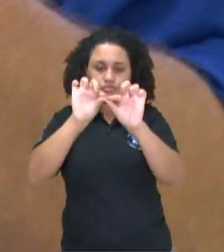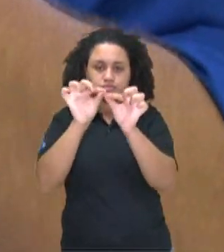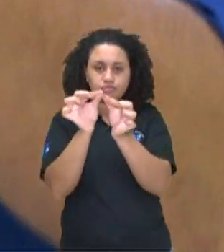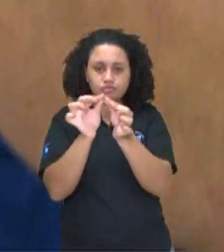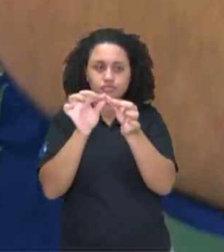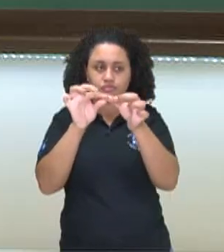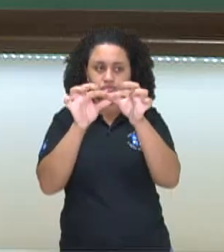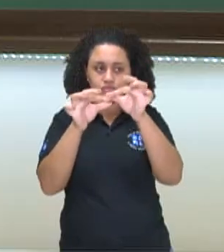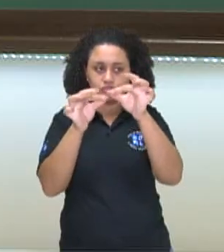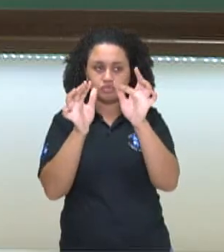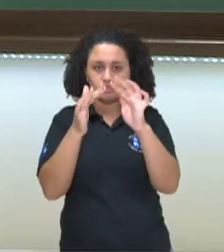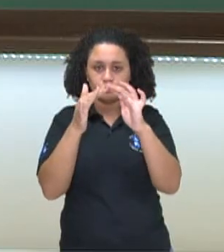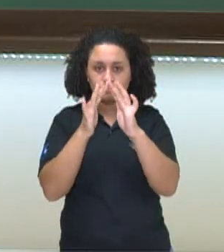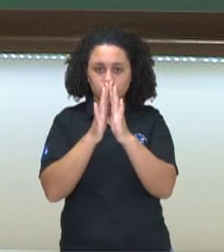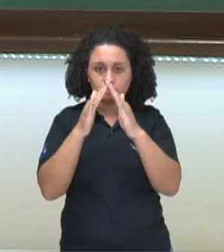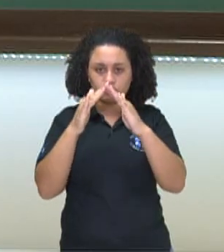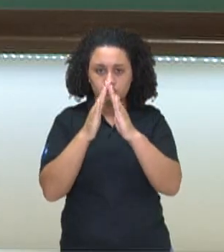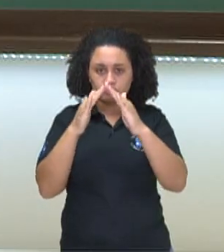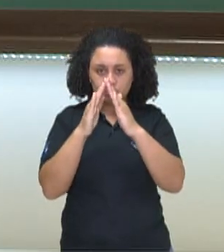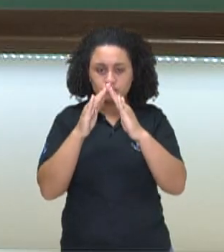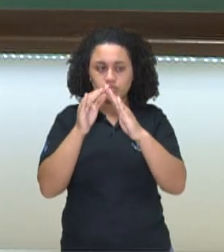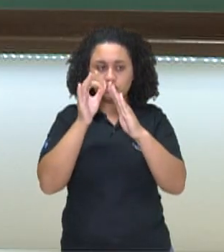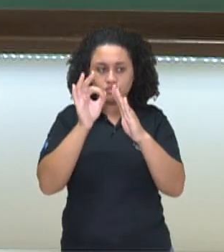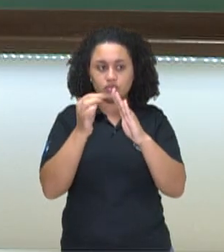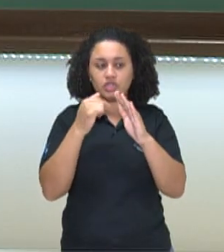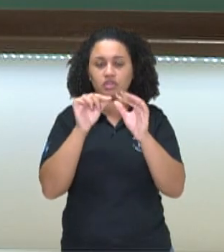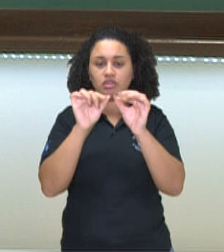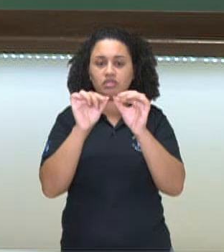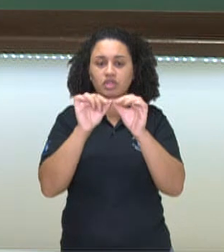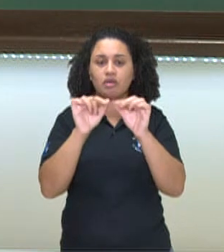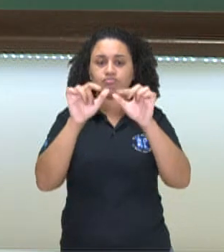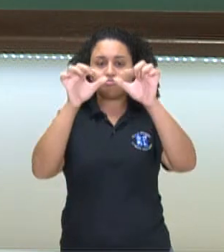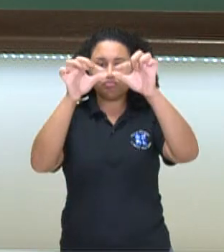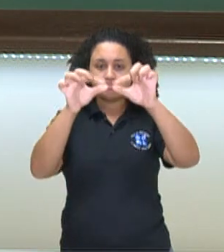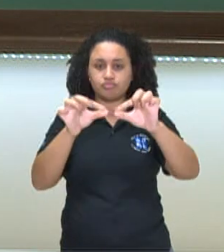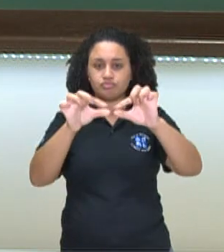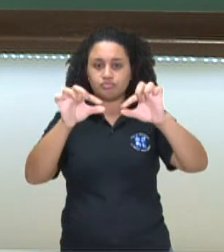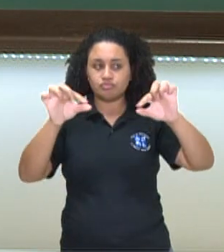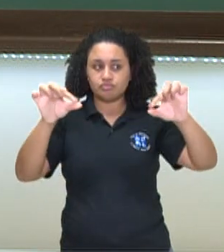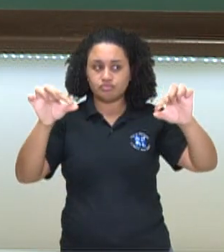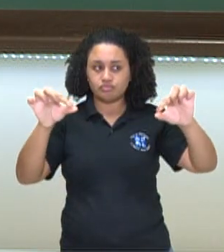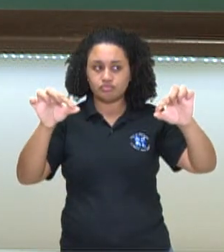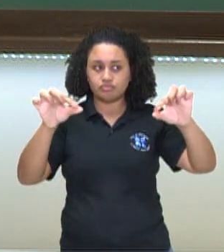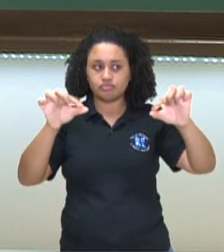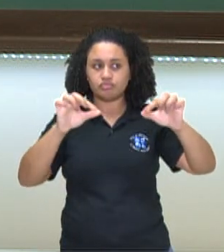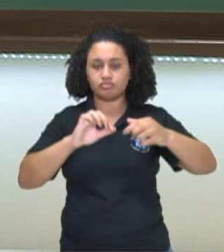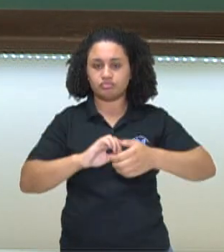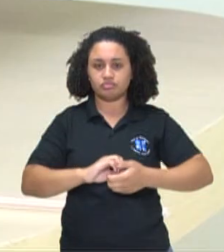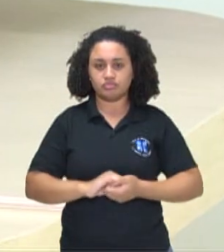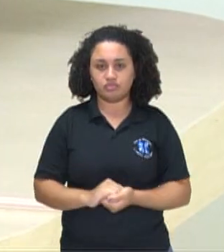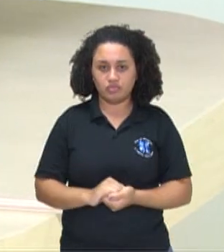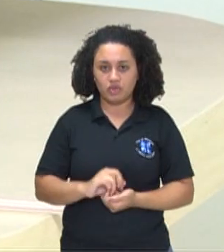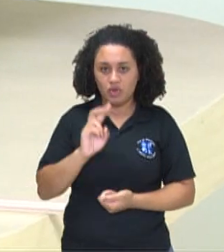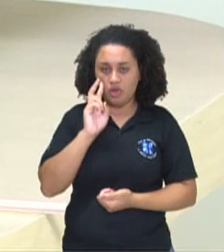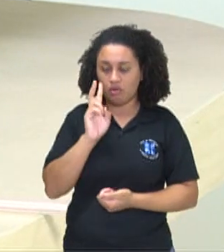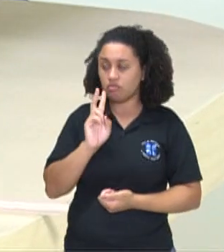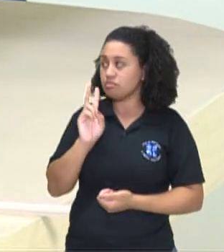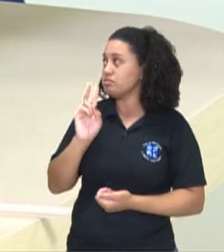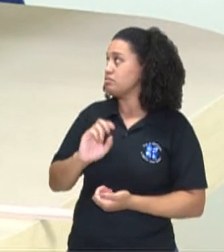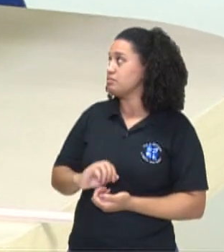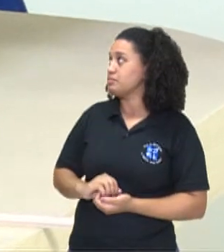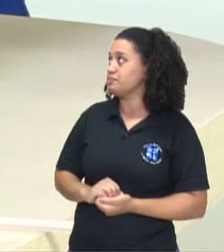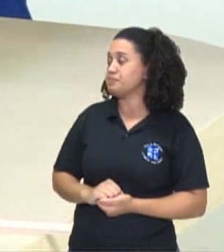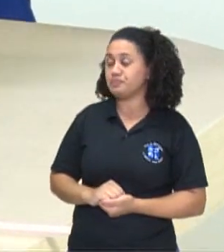fechou bem a dobra, tá? Você vai colocar em cima do seu copo, tá?